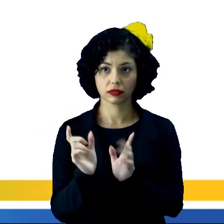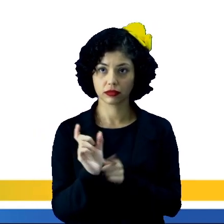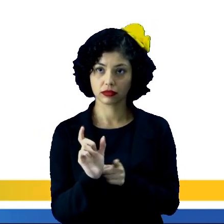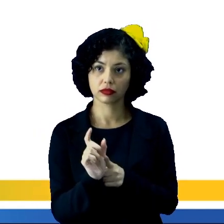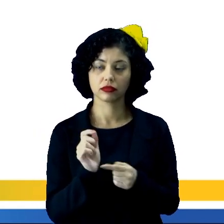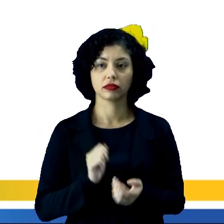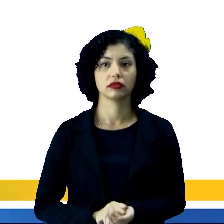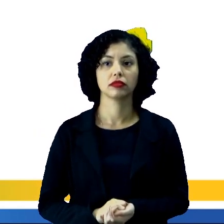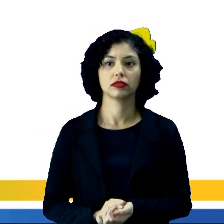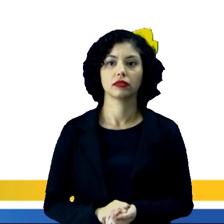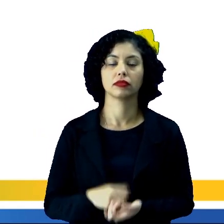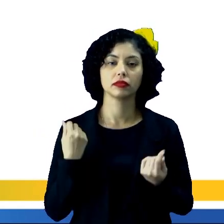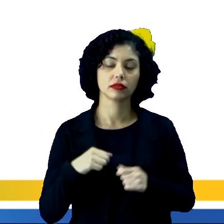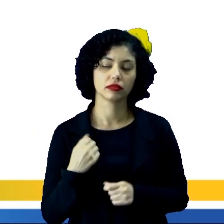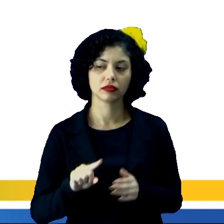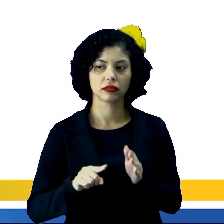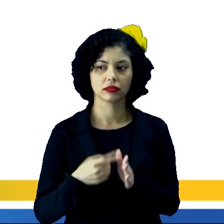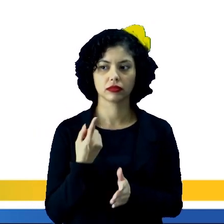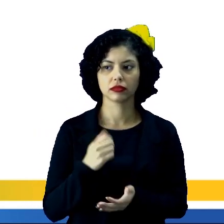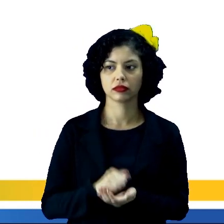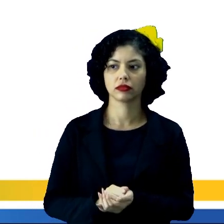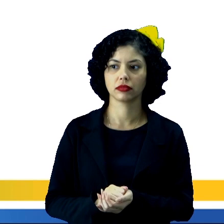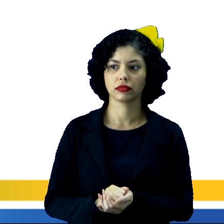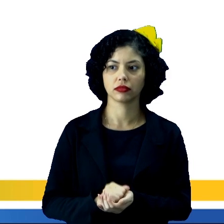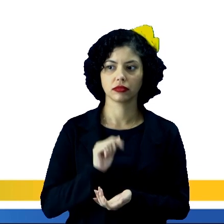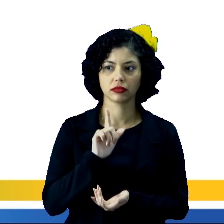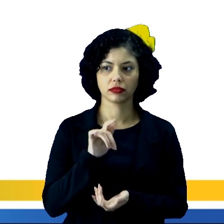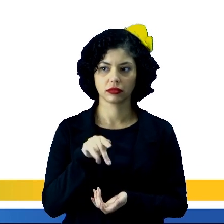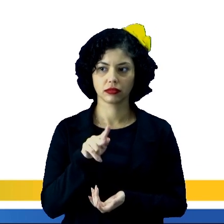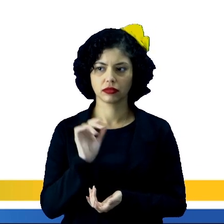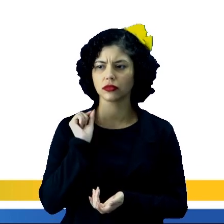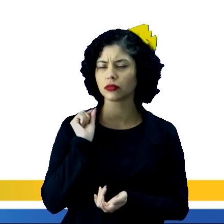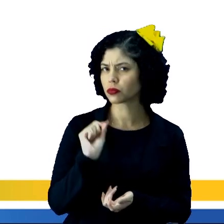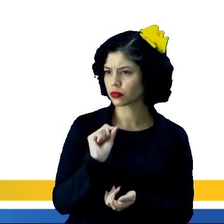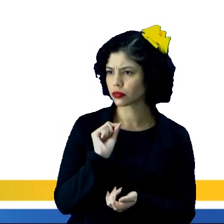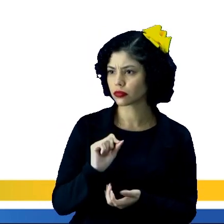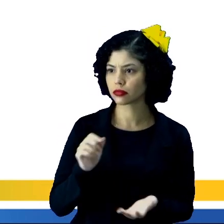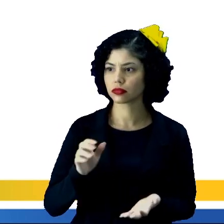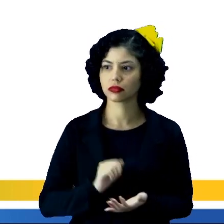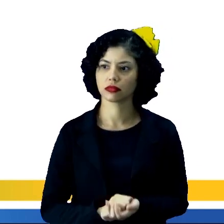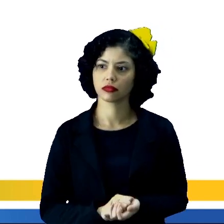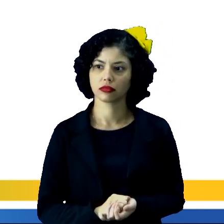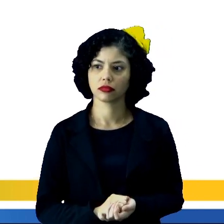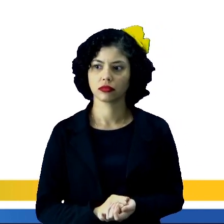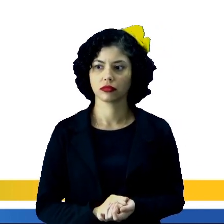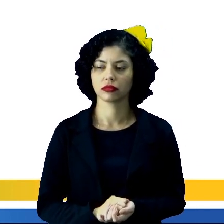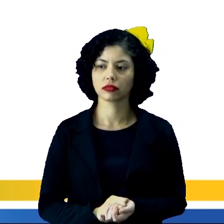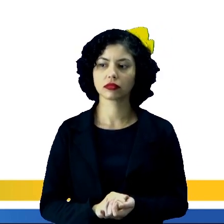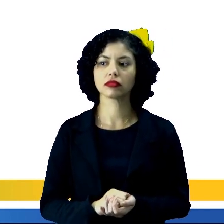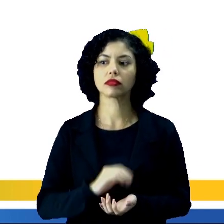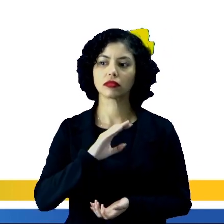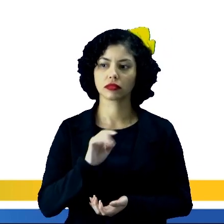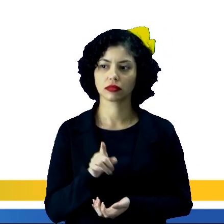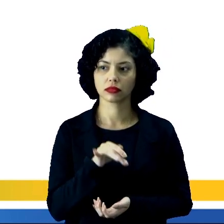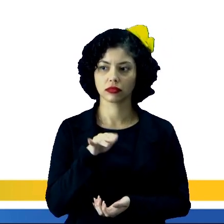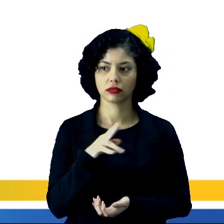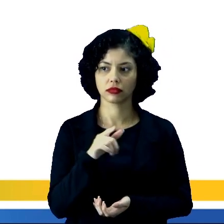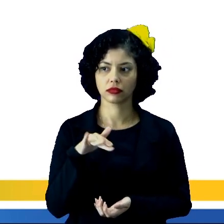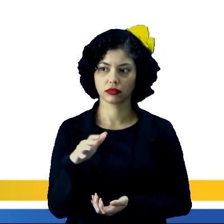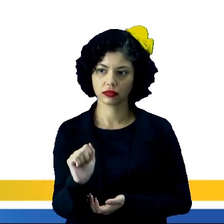dessas palavras, nós devemos primeiramente falar sobre os linkers. O que são os linkers? Eles também são chamados